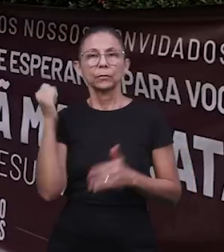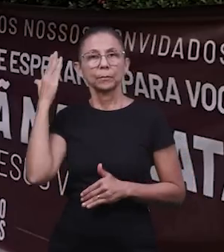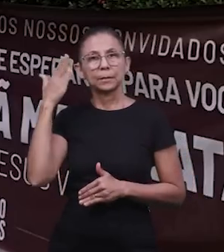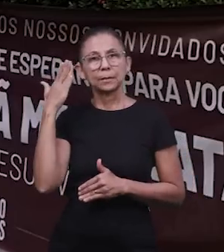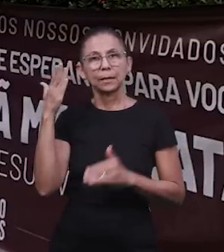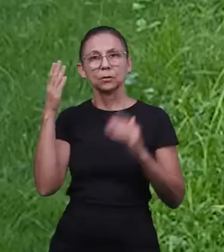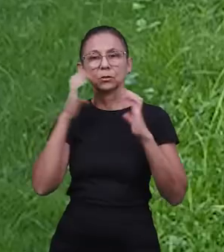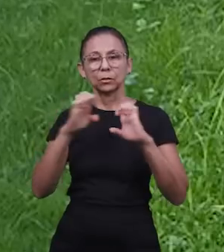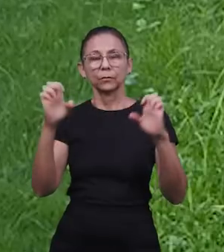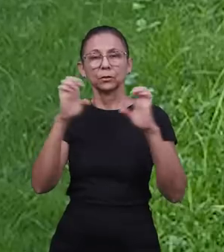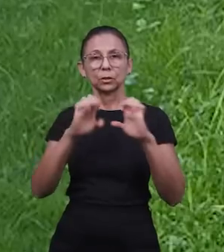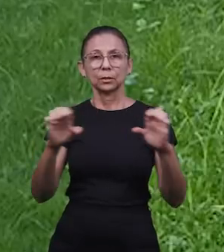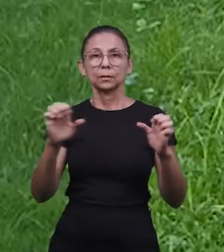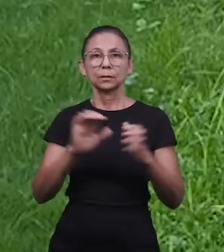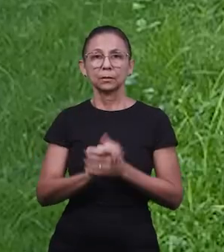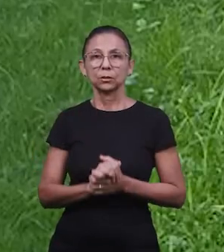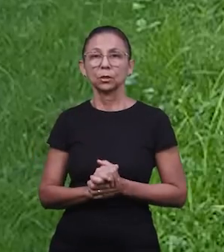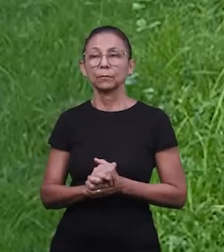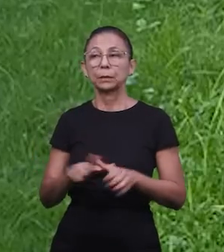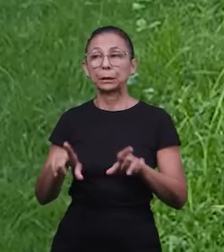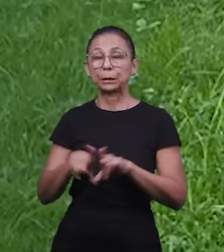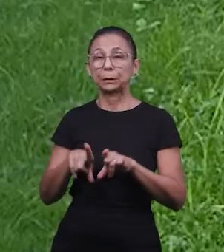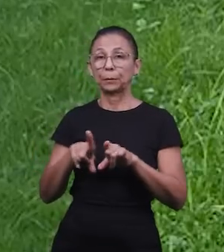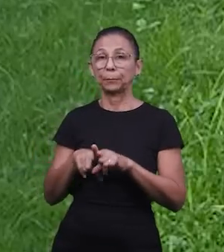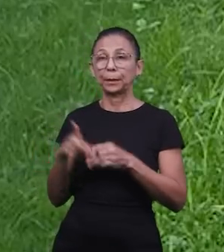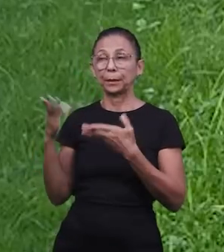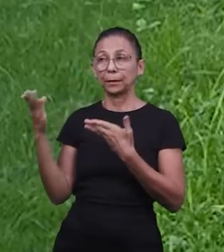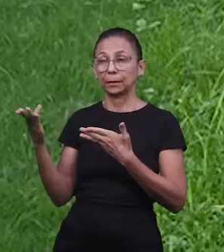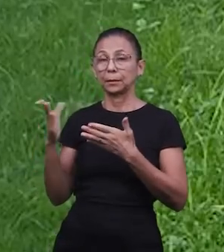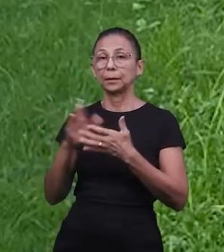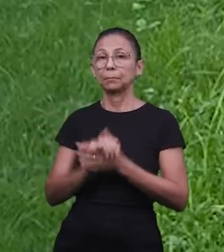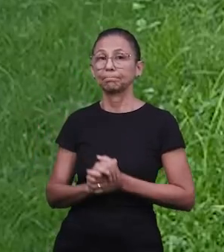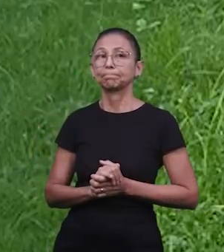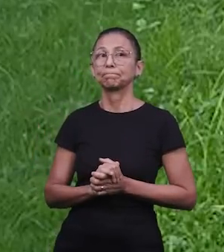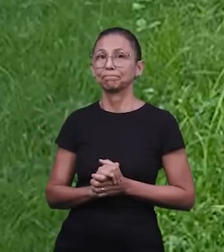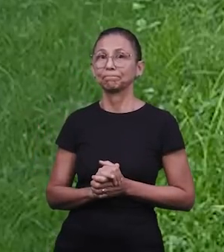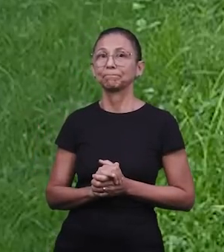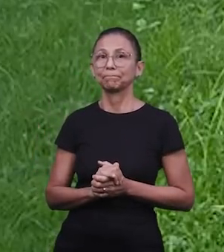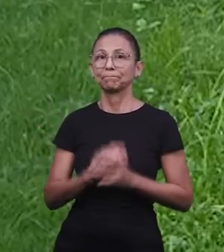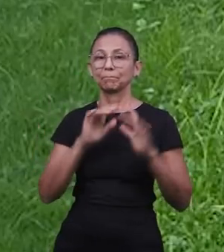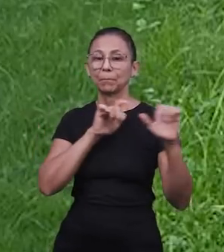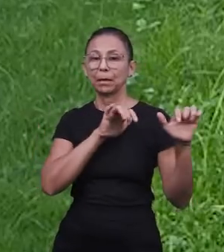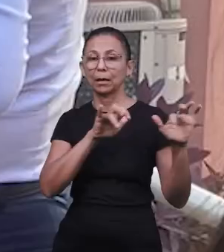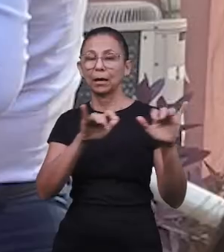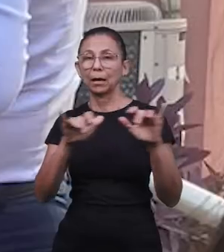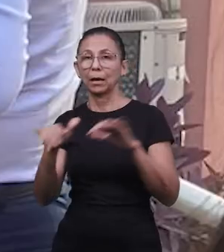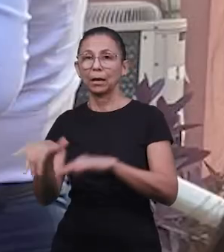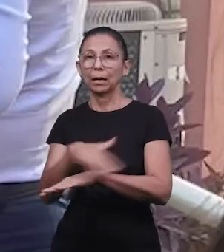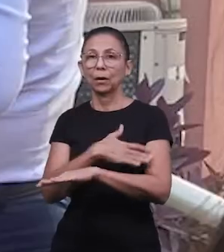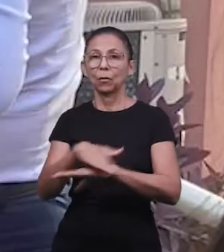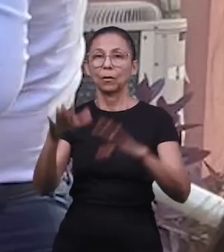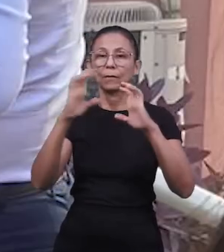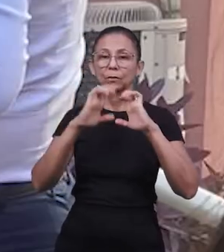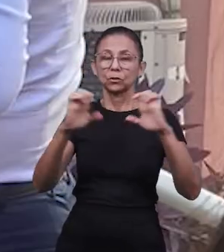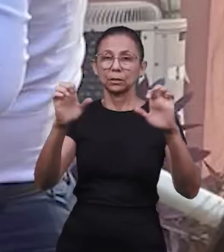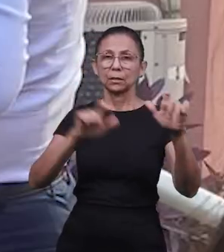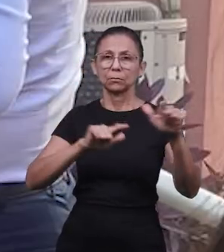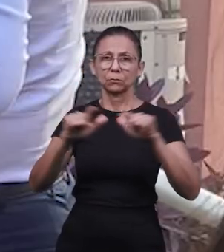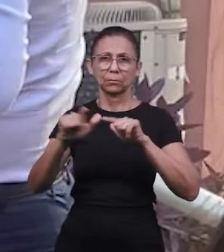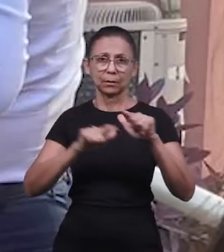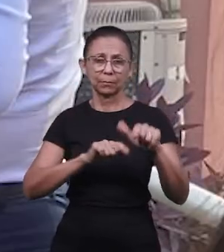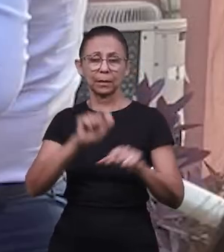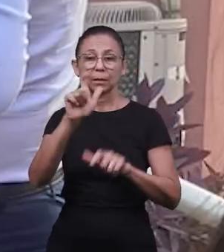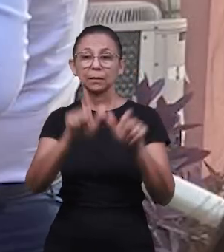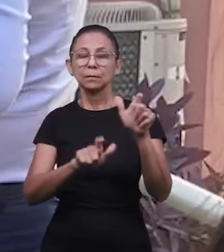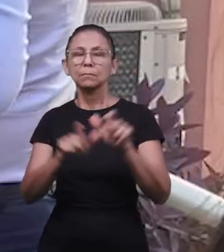lançando a rede no bairro de mesmo nome. Durante o trabalho evangelístico, muitos moradores saíram dos imóveis para ouvir os louvores, e